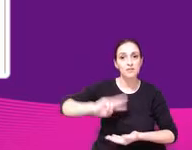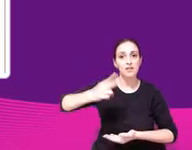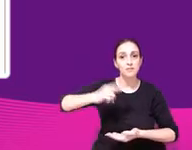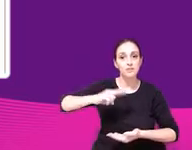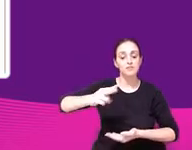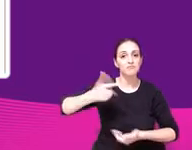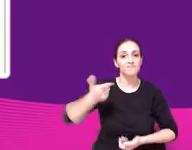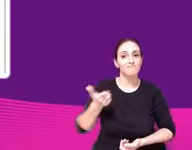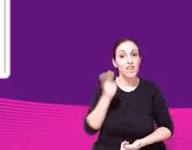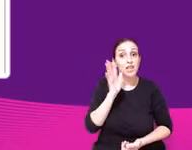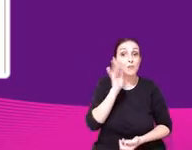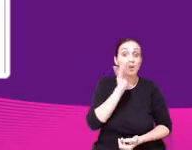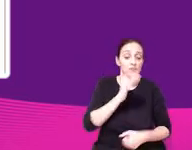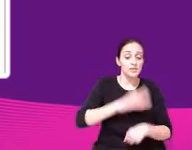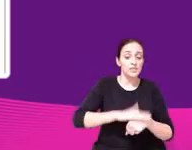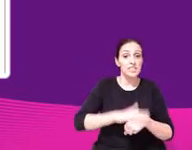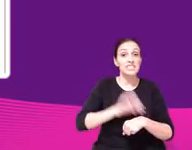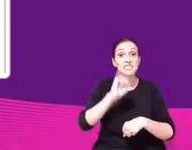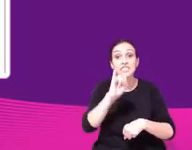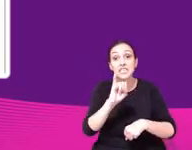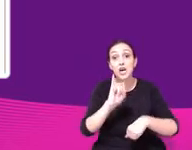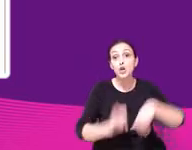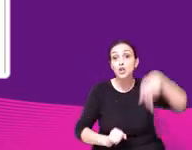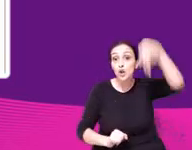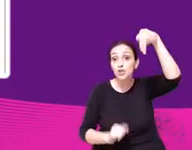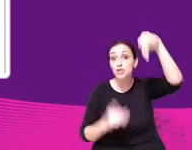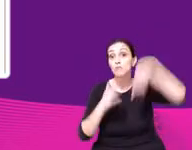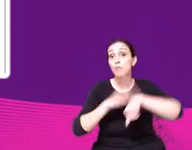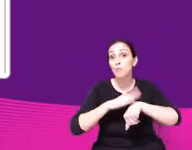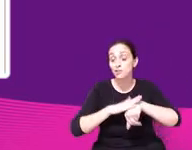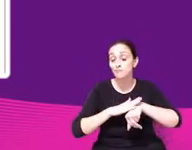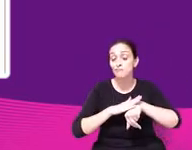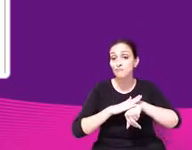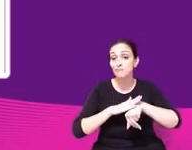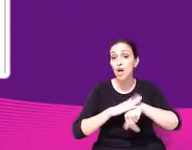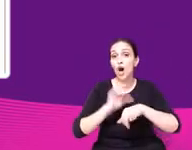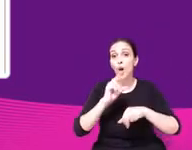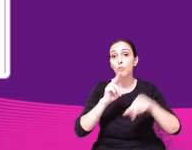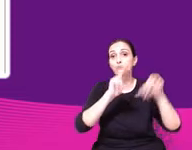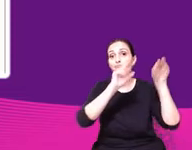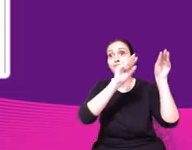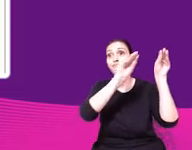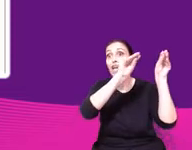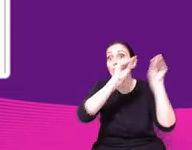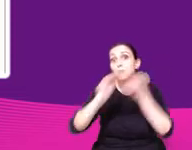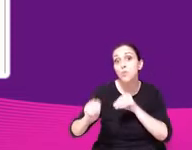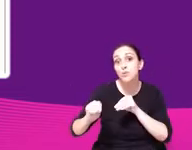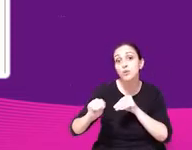fazer. Se eu moro na região norte, neste momento, ou eu troco de região, eu nunca vou fazer esse transplante.